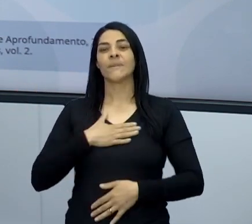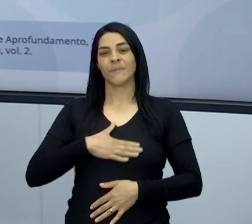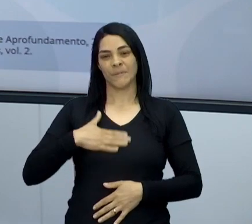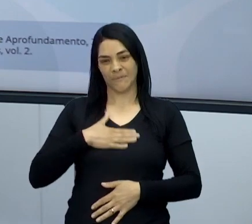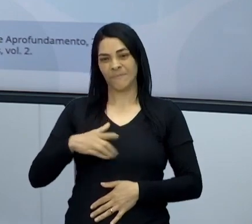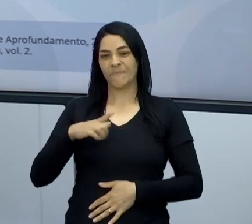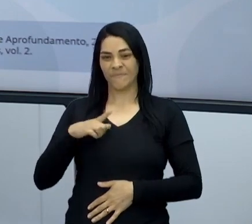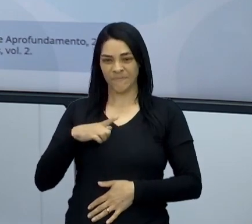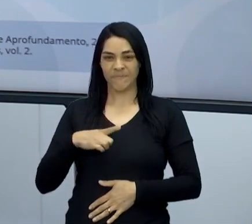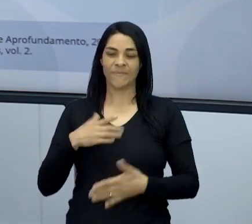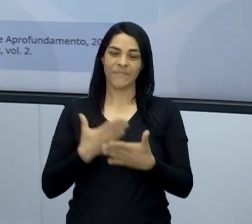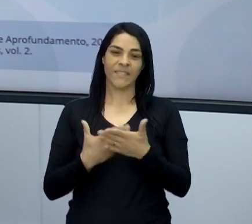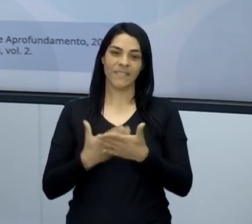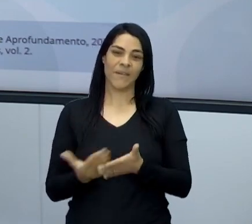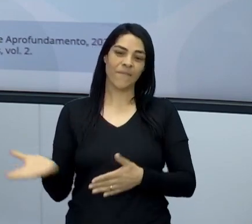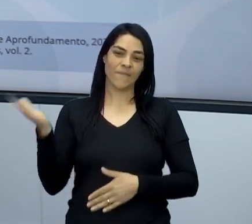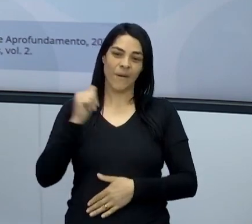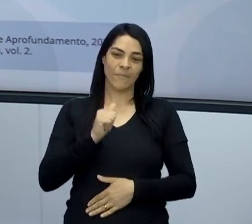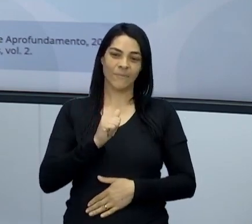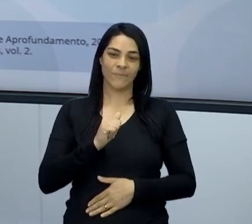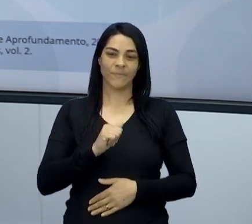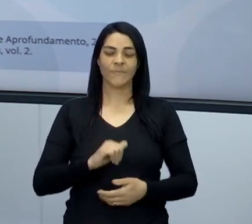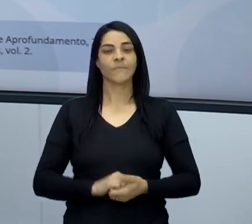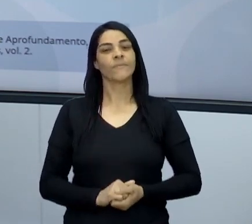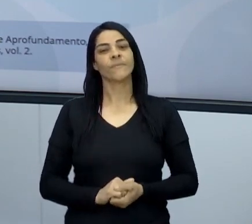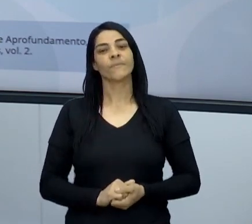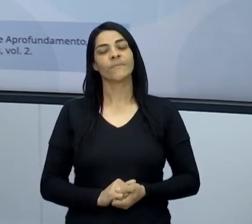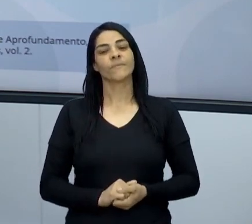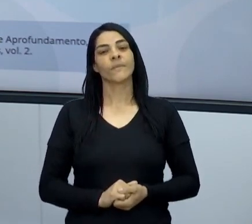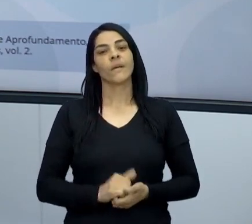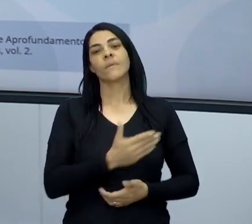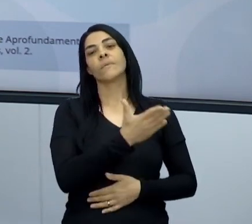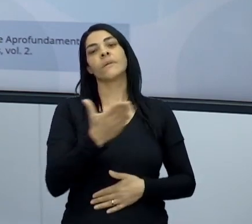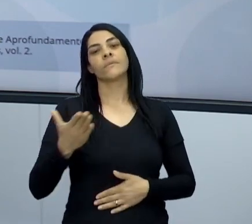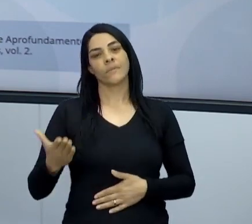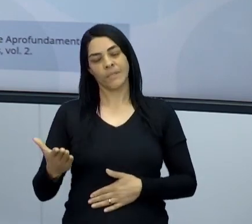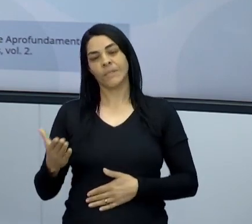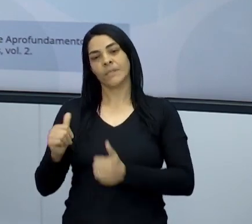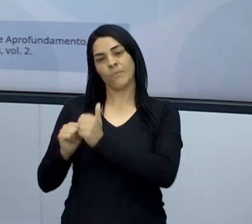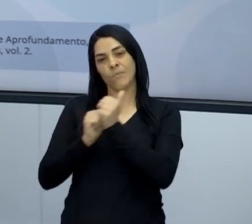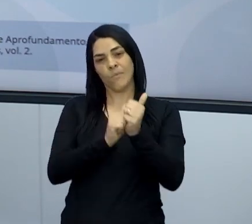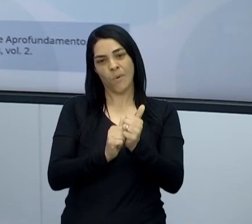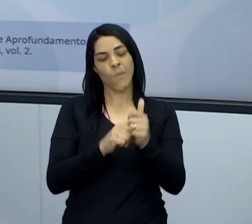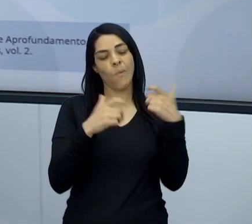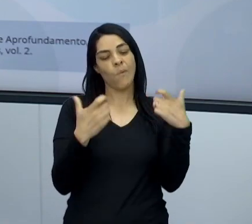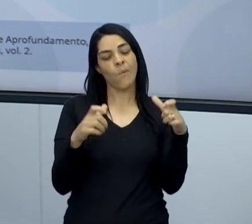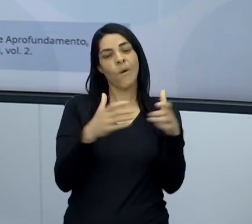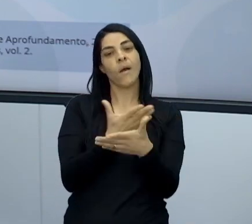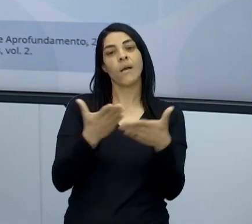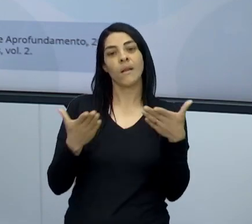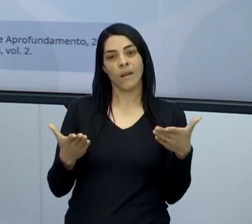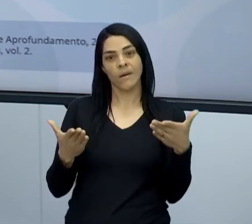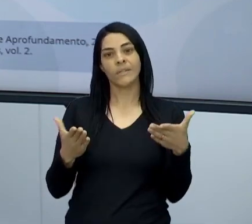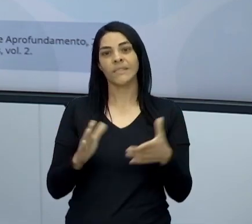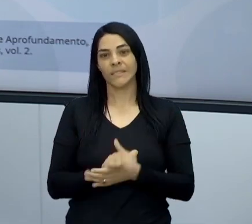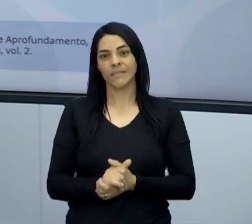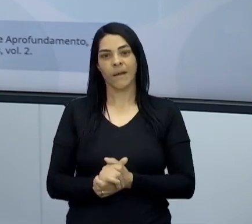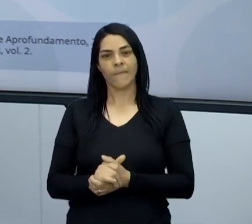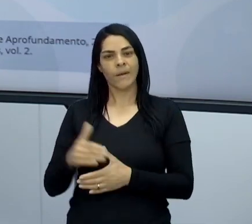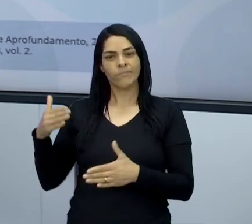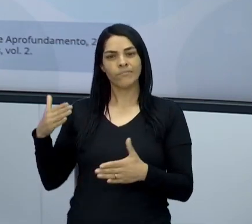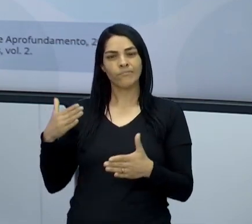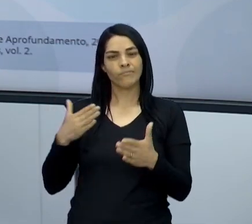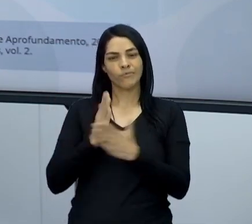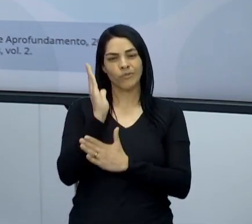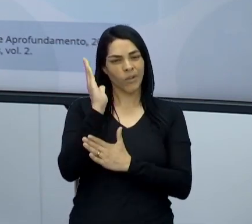aula, como sempre. Vamos lá? Então, gente, para você que vem acompanhando, vamos lá onde nós estamos. Viu que eu já entrei bem direto nessa aula,